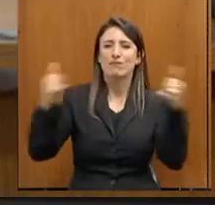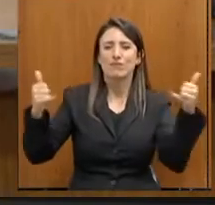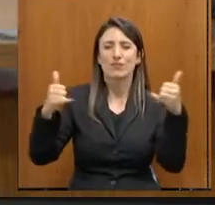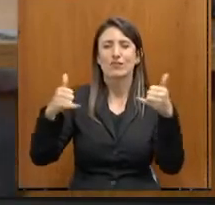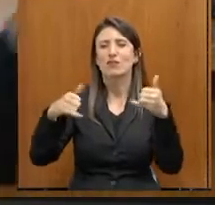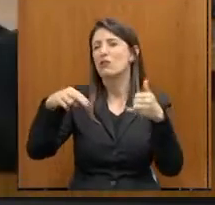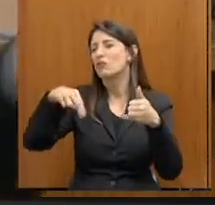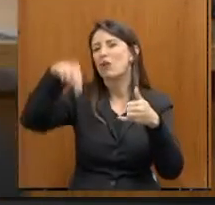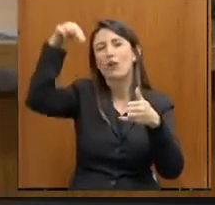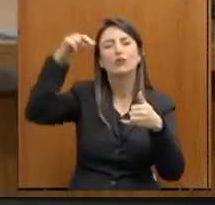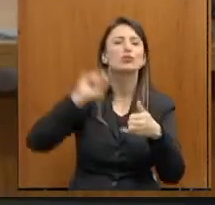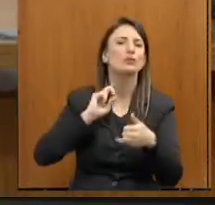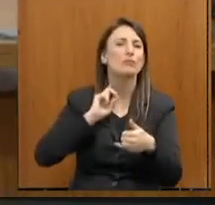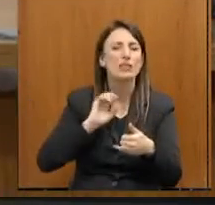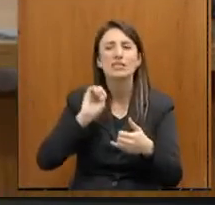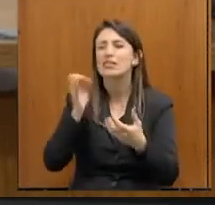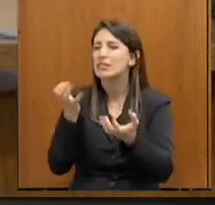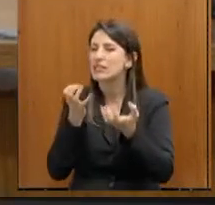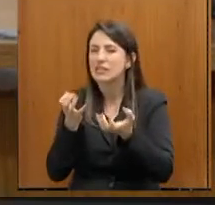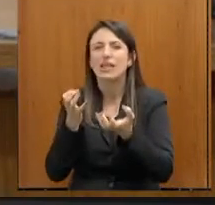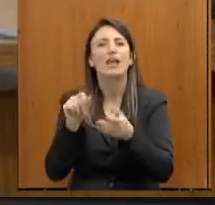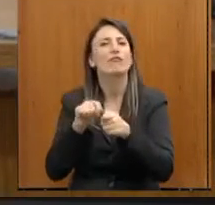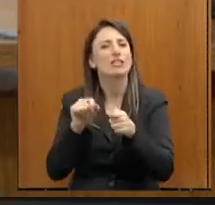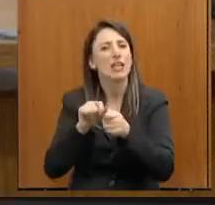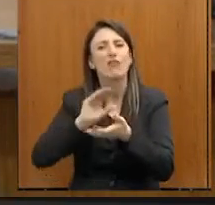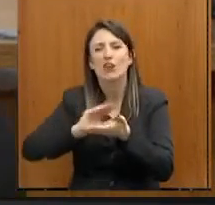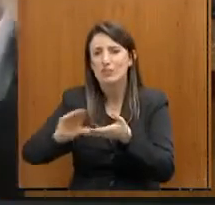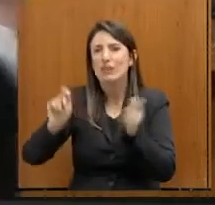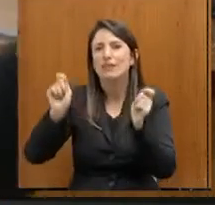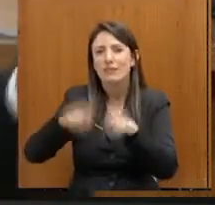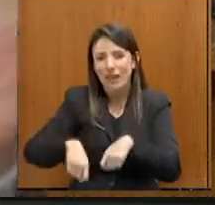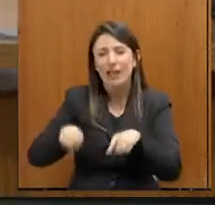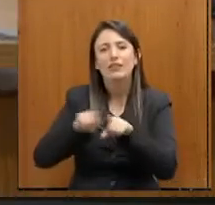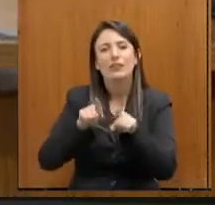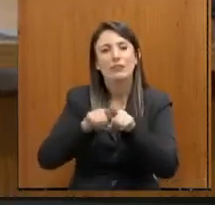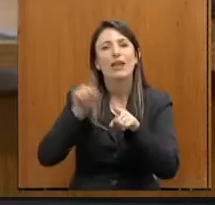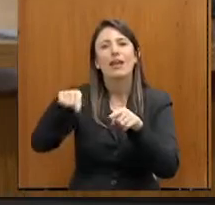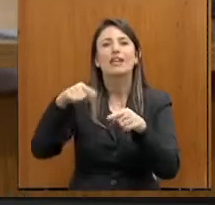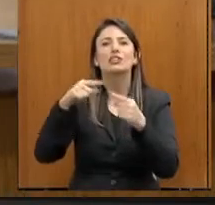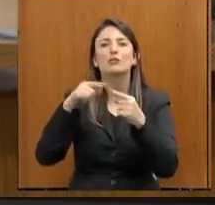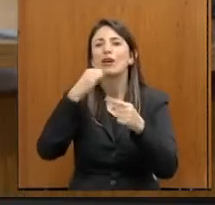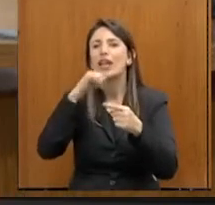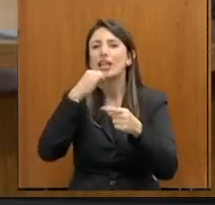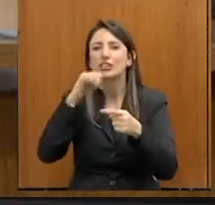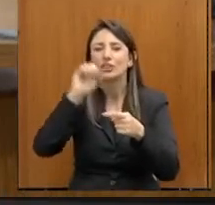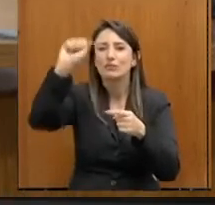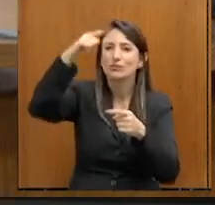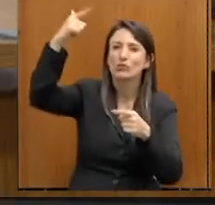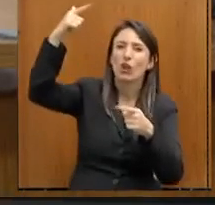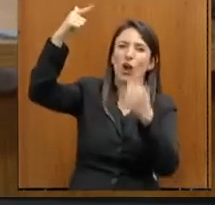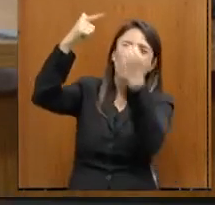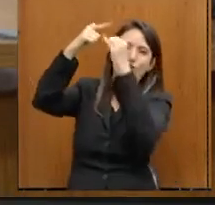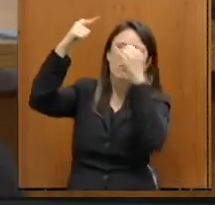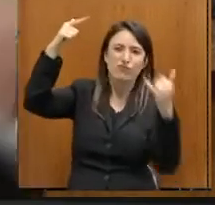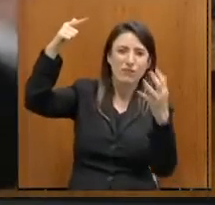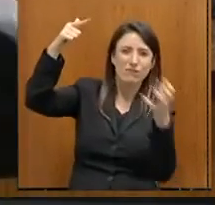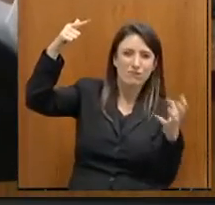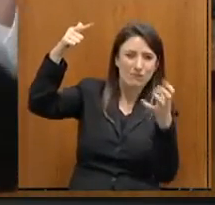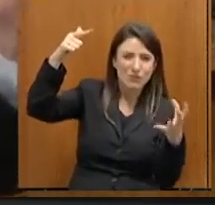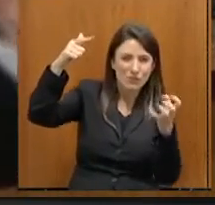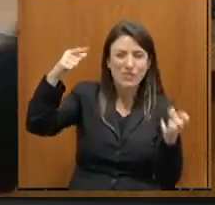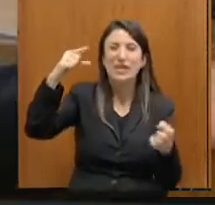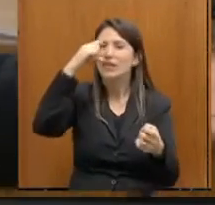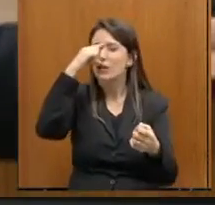geração distribuída solar fotovoltaica no Triângulo Mineiro na Mantiqueira